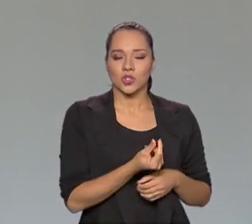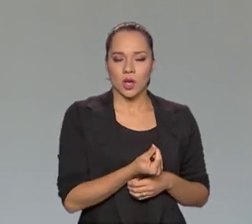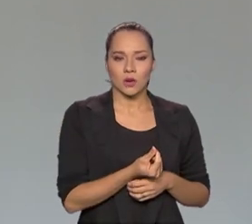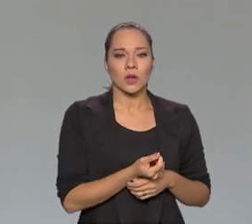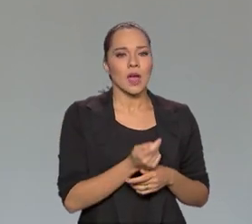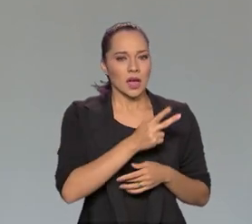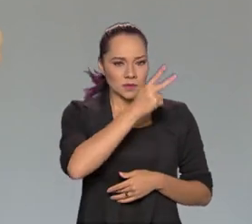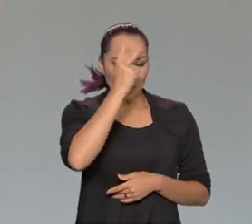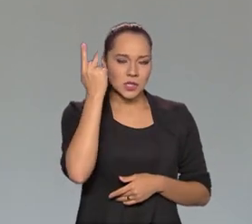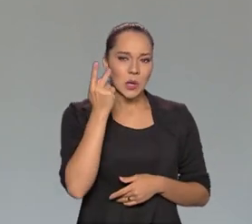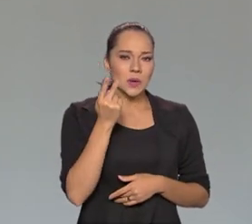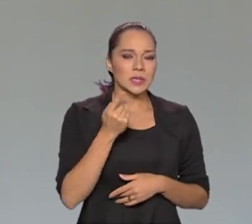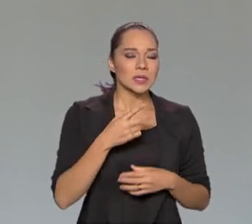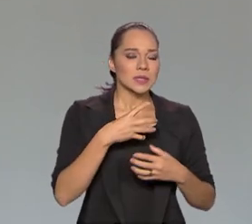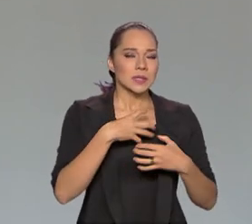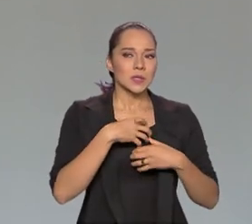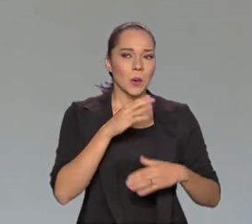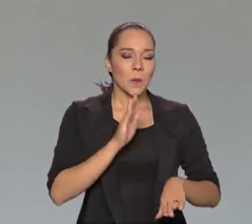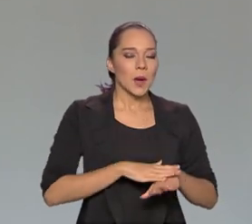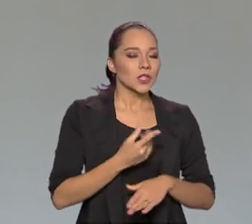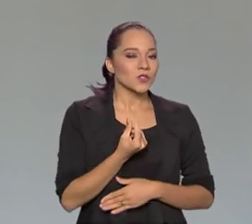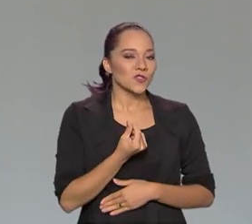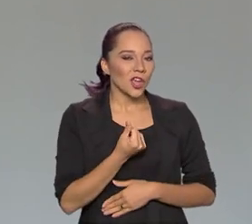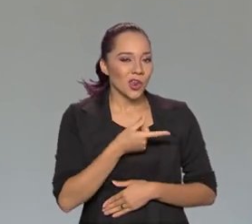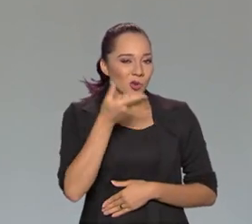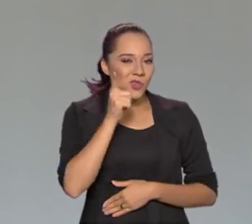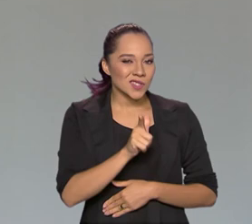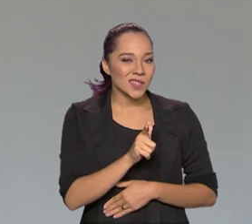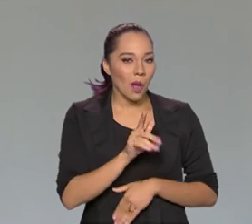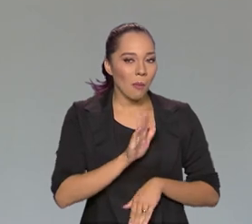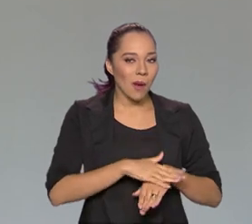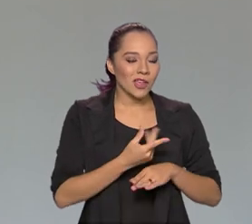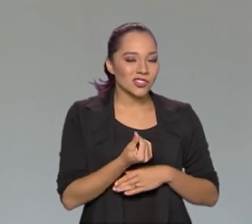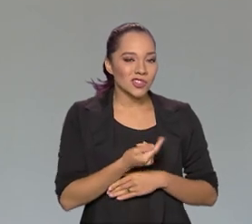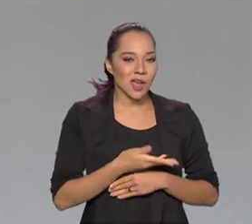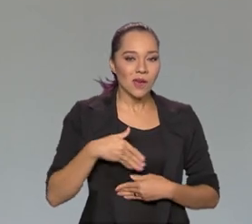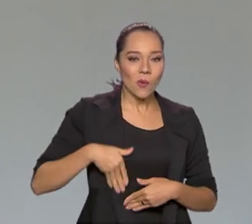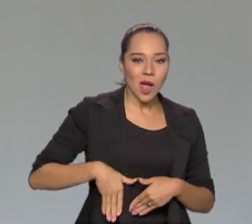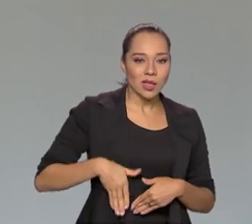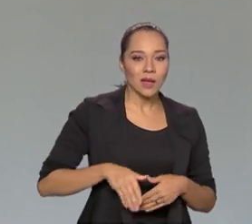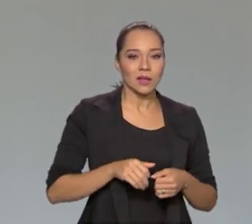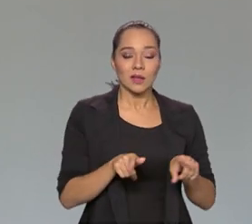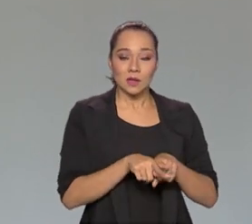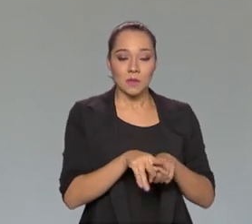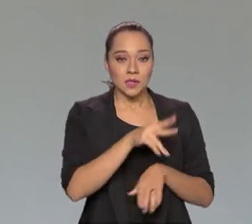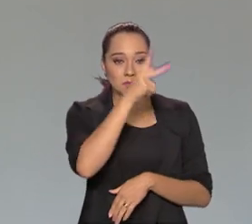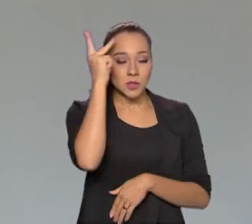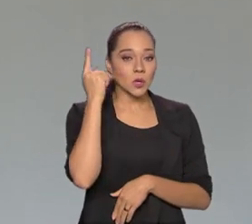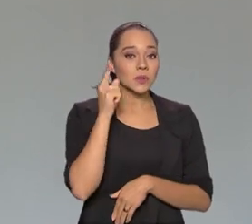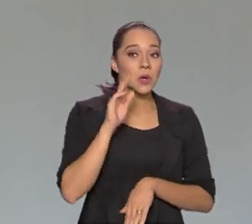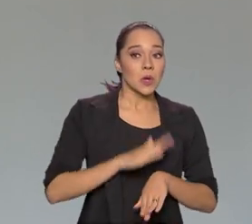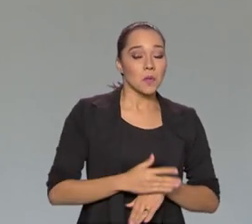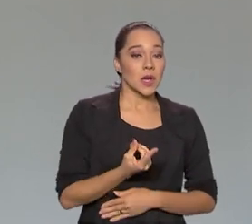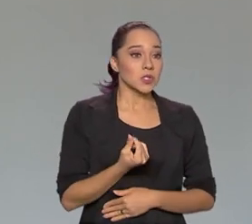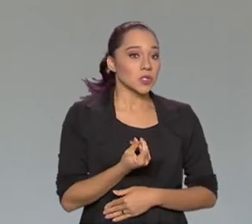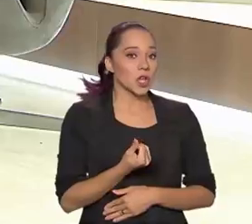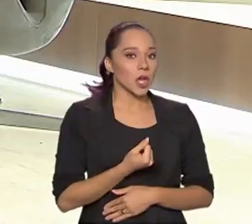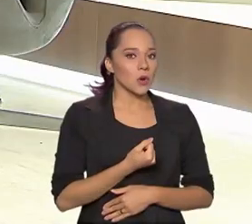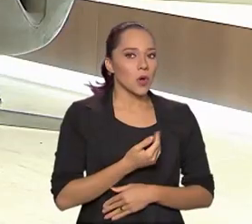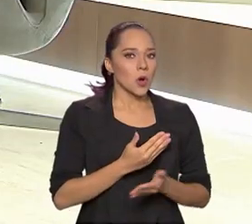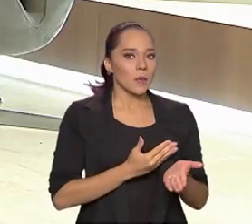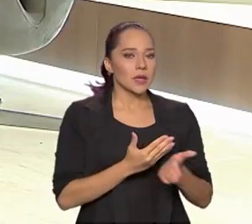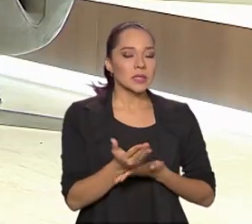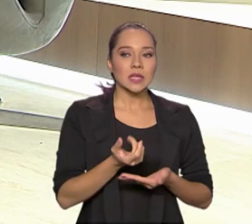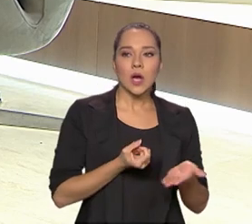deixaram com que as pessoas ficassem com mais dinheiro no bolso, também teve essa ideia de fazer com que as pessoas com mais dinheiro no bolso